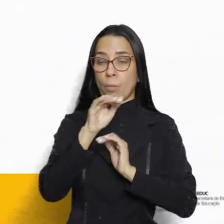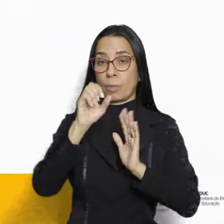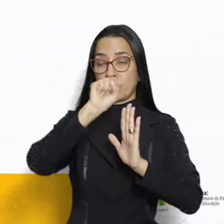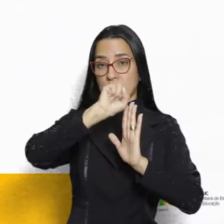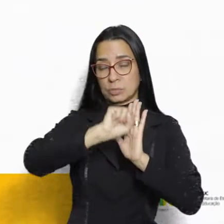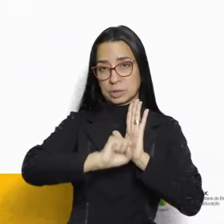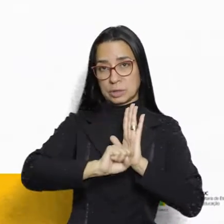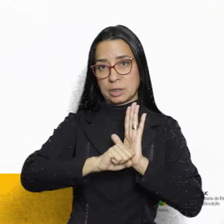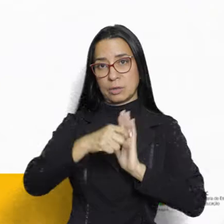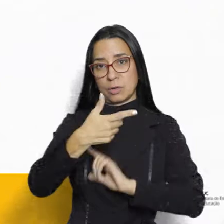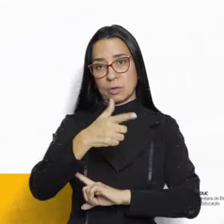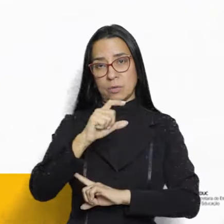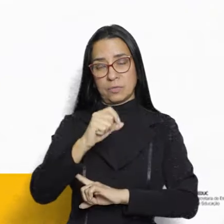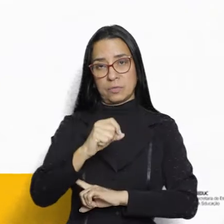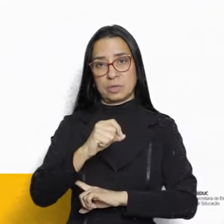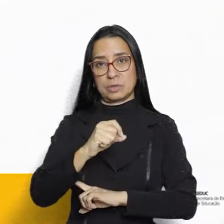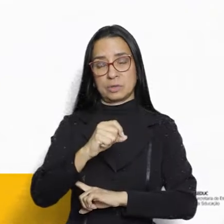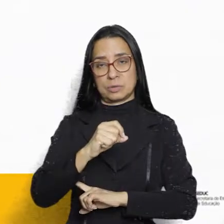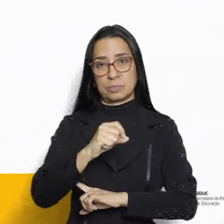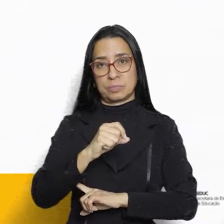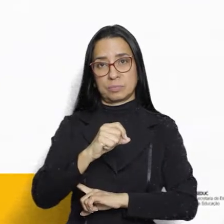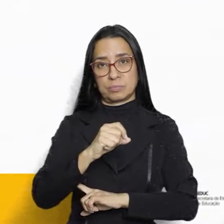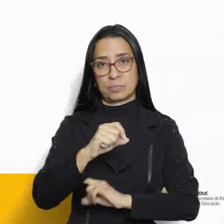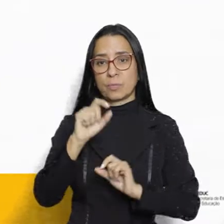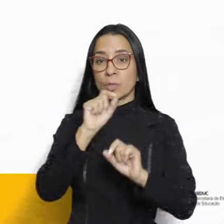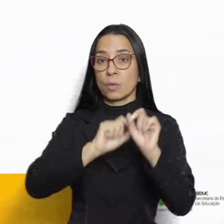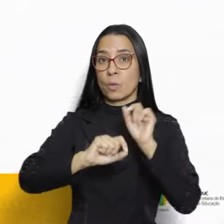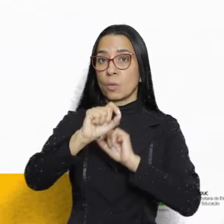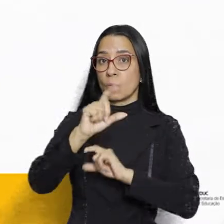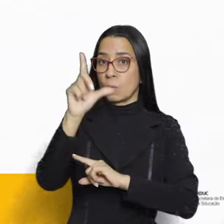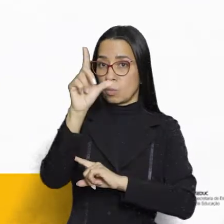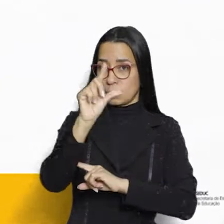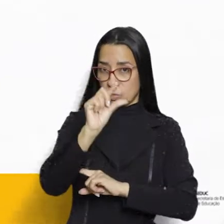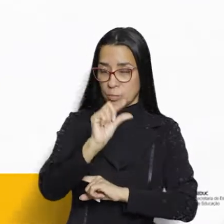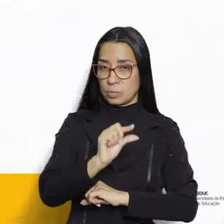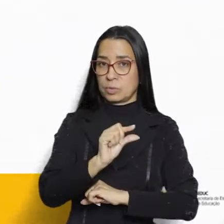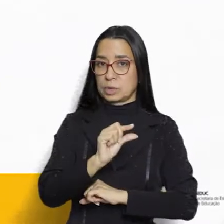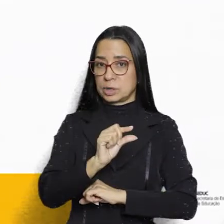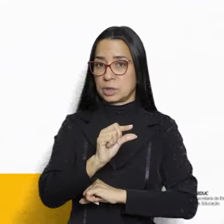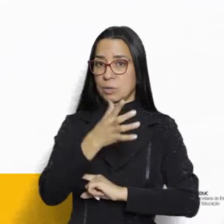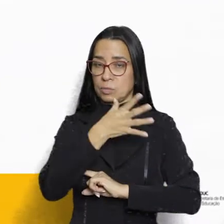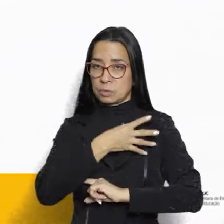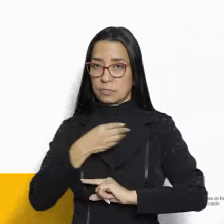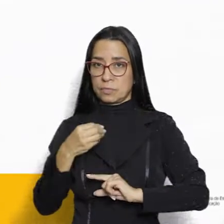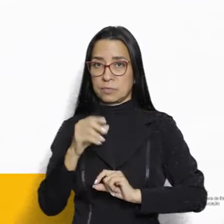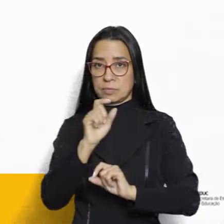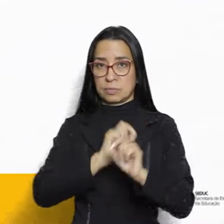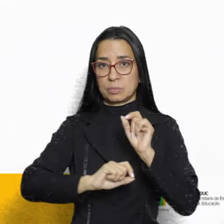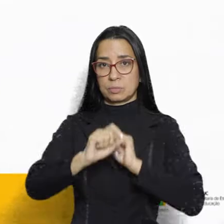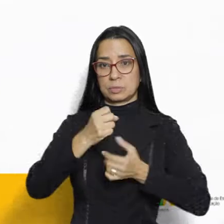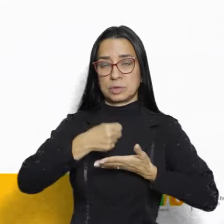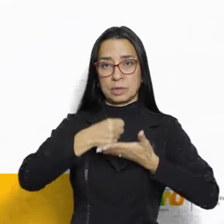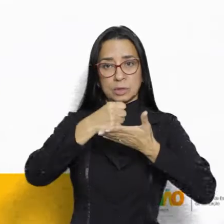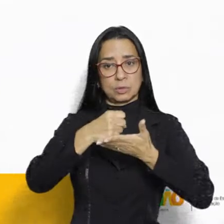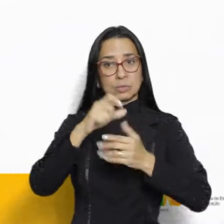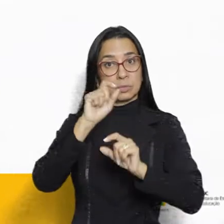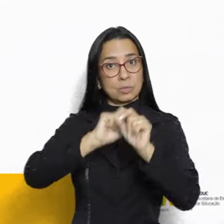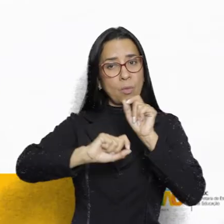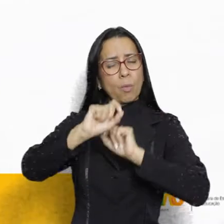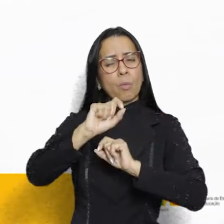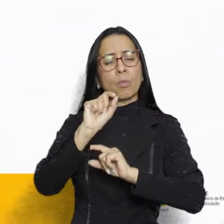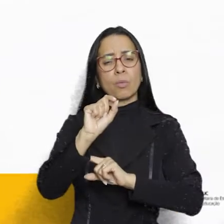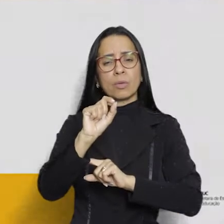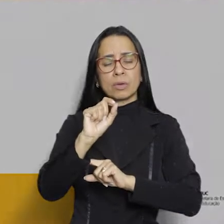o fenômeno social descrito, ou seja, a queda do número de nascimentos na Europa, contribuiu para